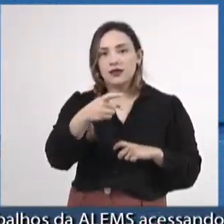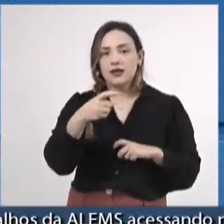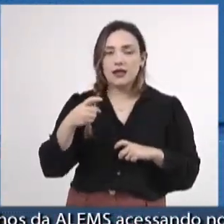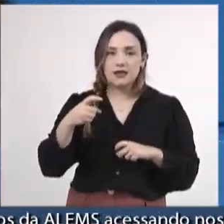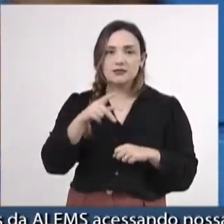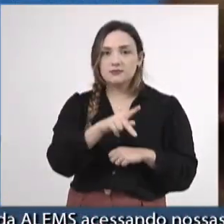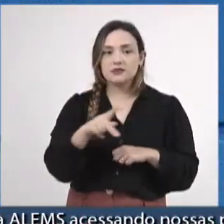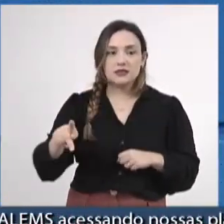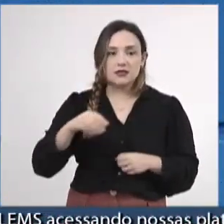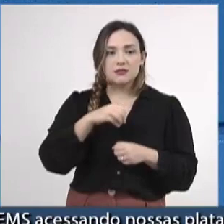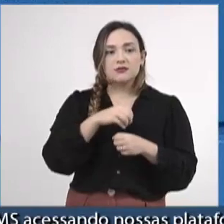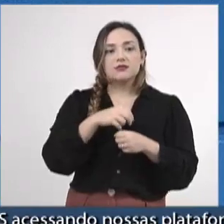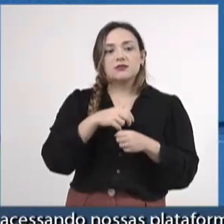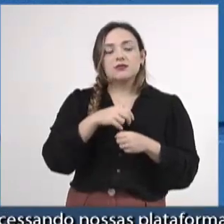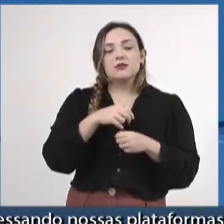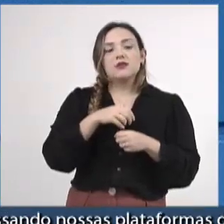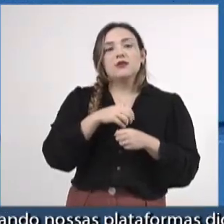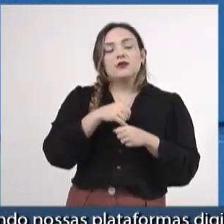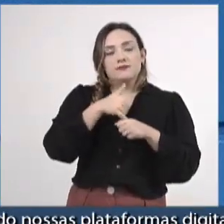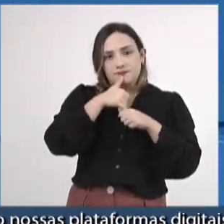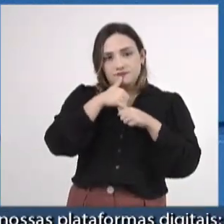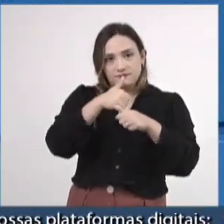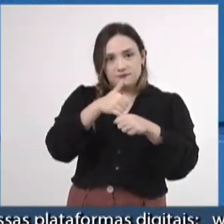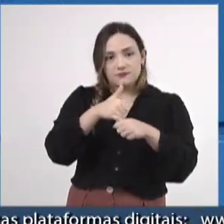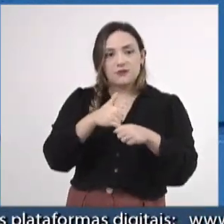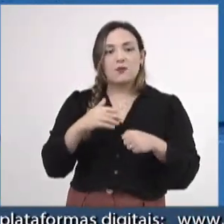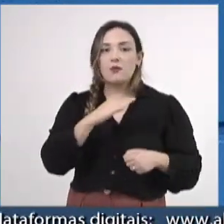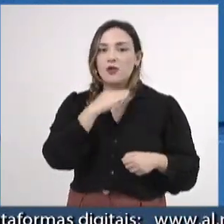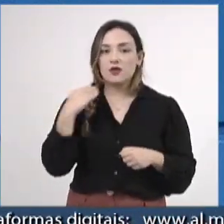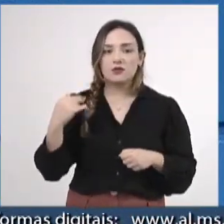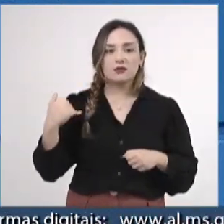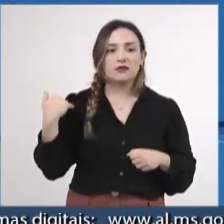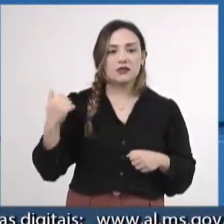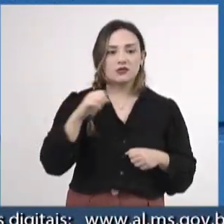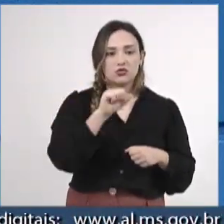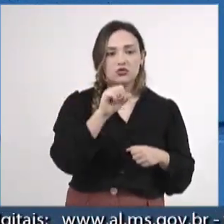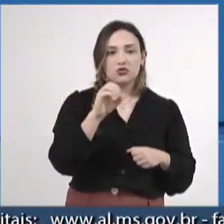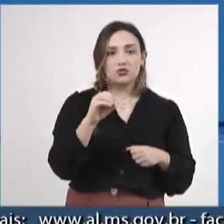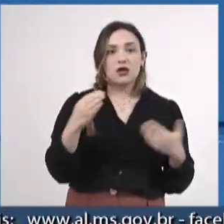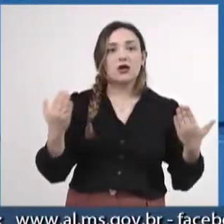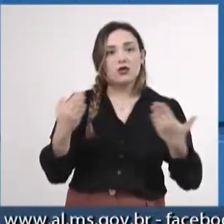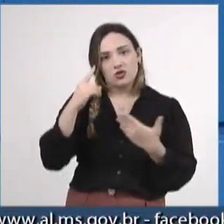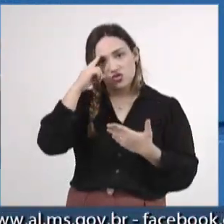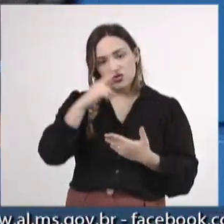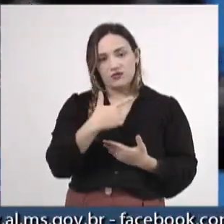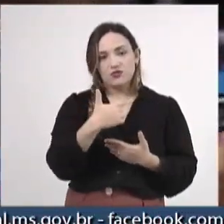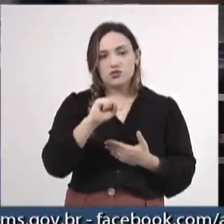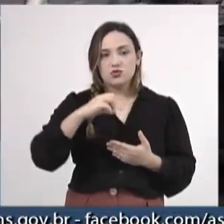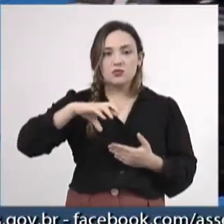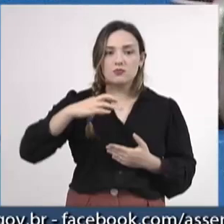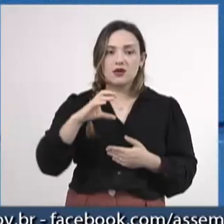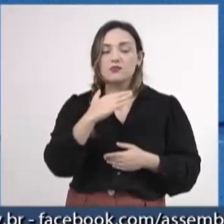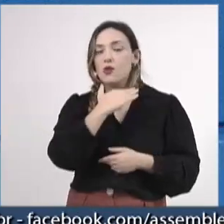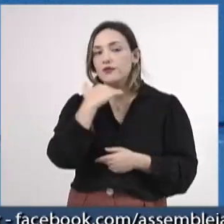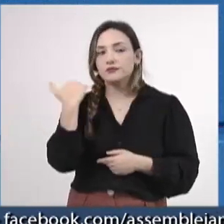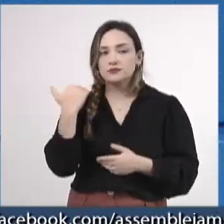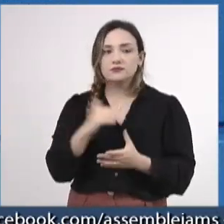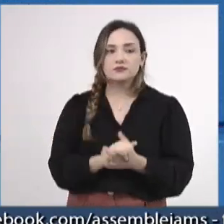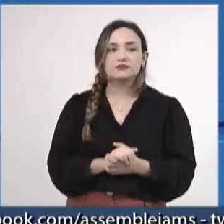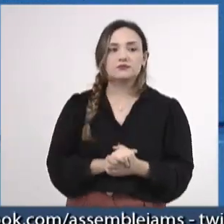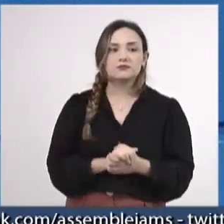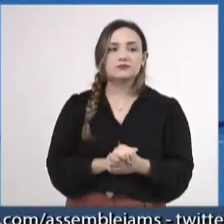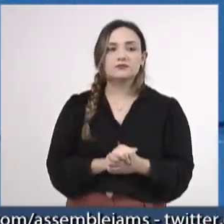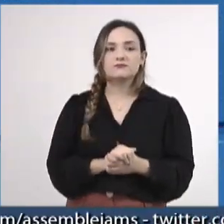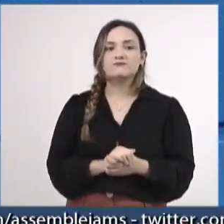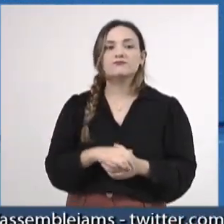Caarapó por ser o falecimento aos 80 anos de idade na madrugada do dia 28 de março desse ano após